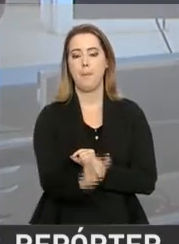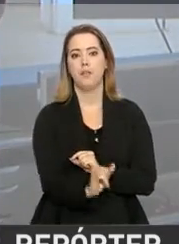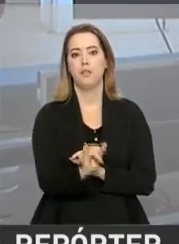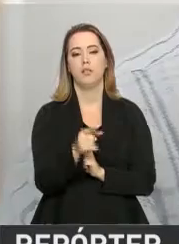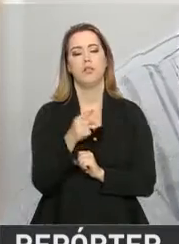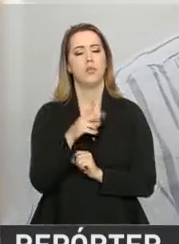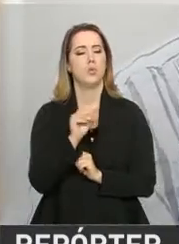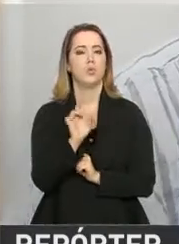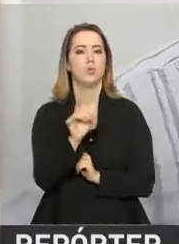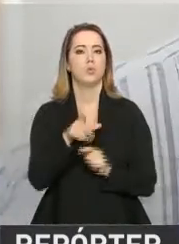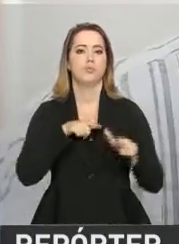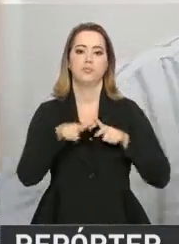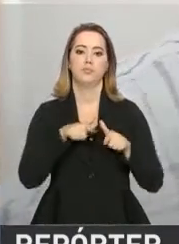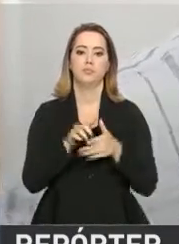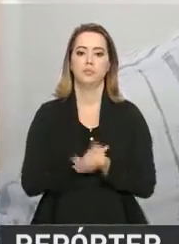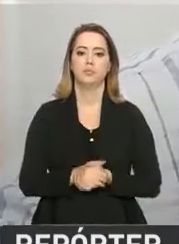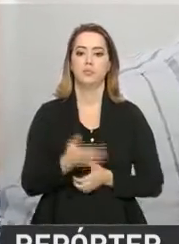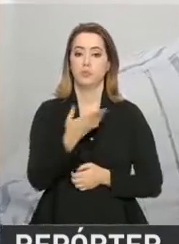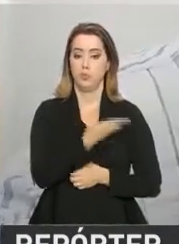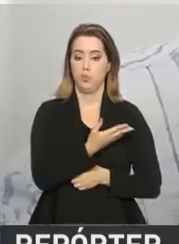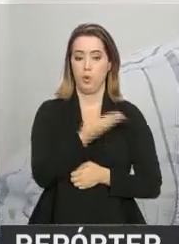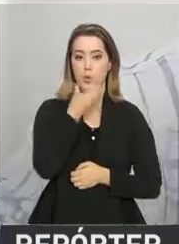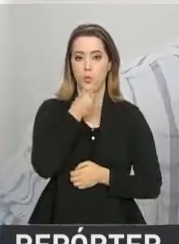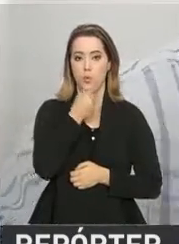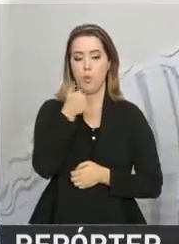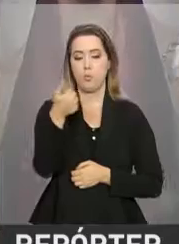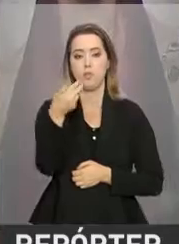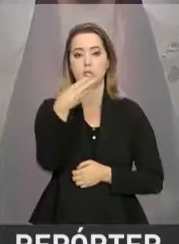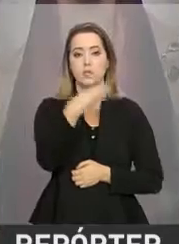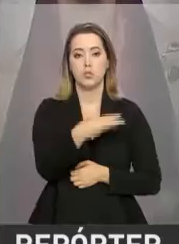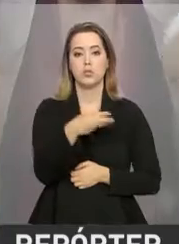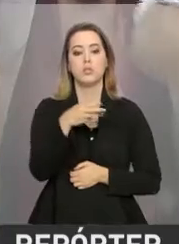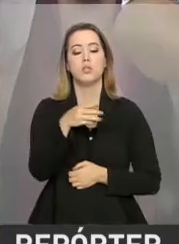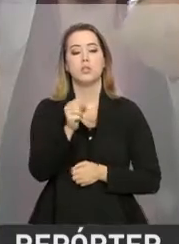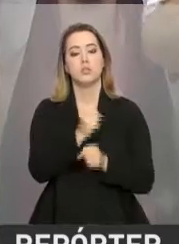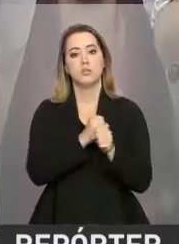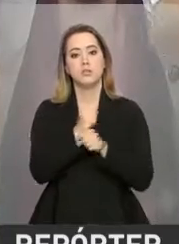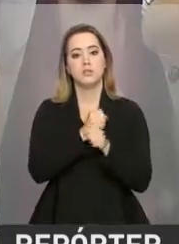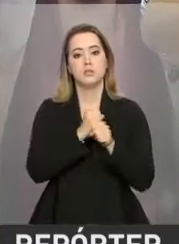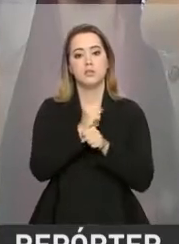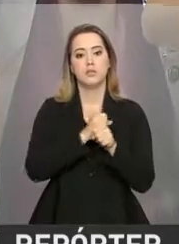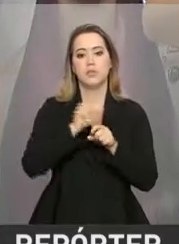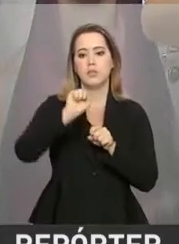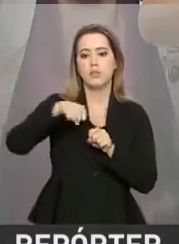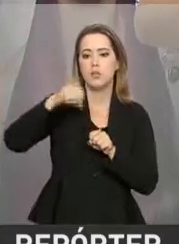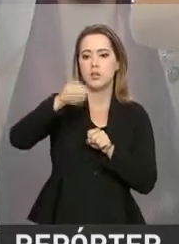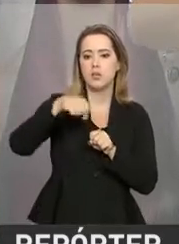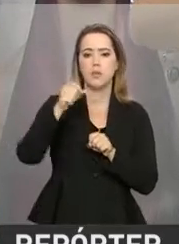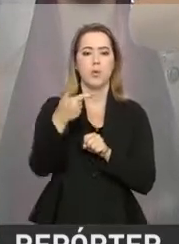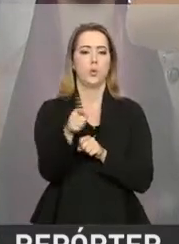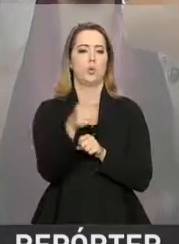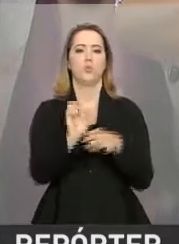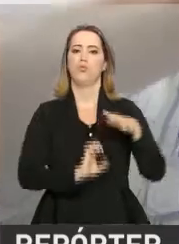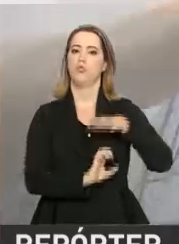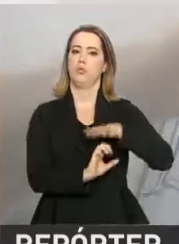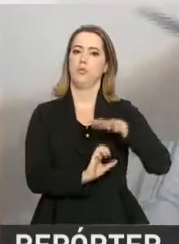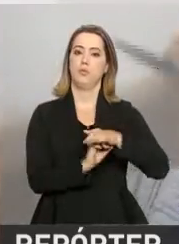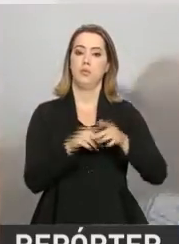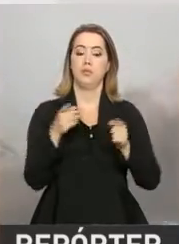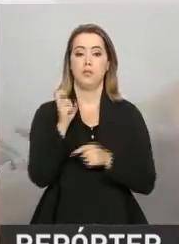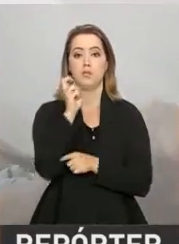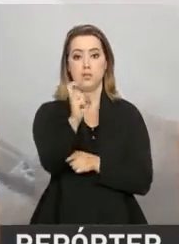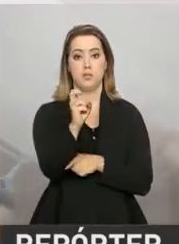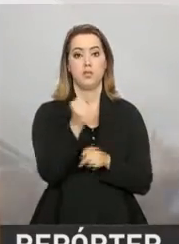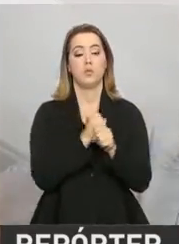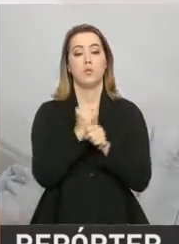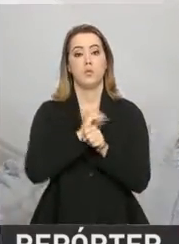empregados. Rai Costa é cabeleireiro há 13 anos e sempre trabalhou na informalidade. Há 5 anos ele está nesse salão com contrato